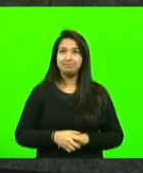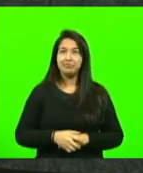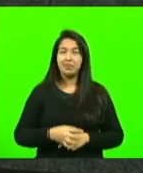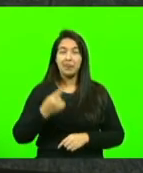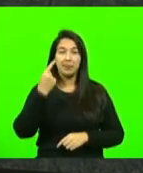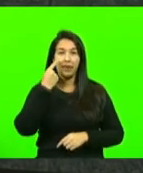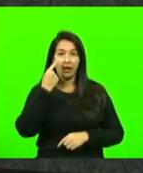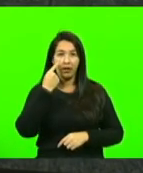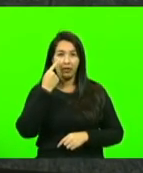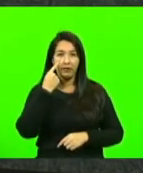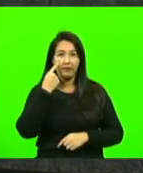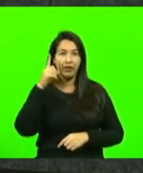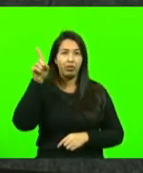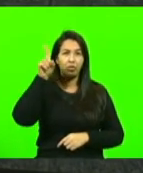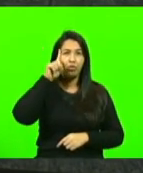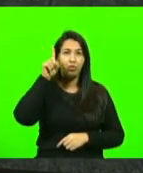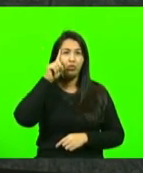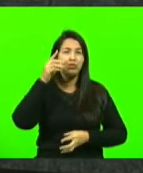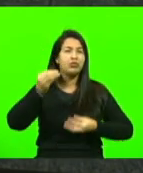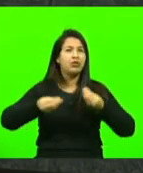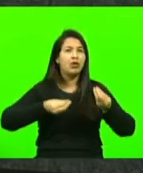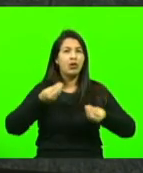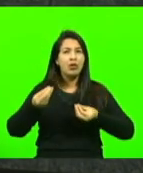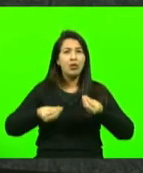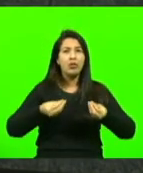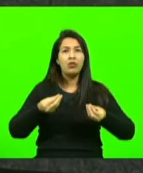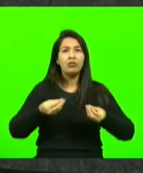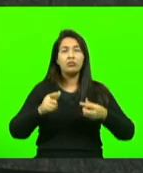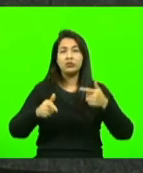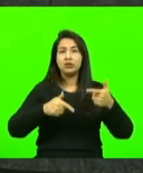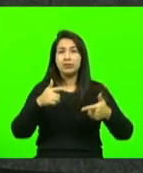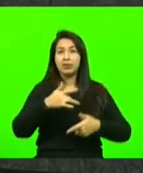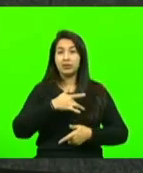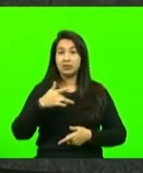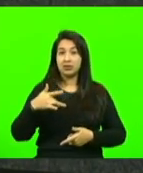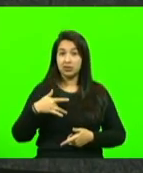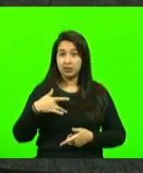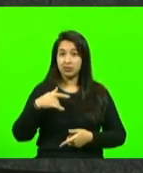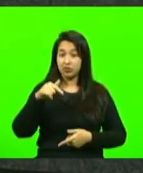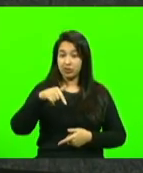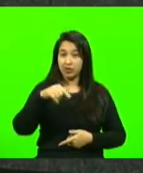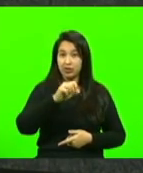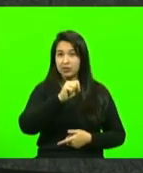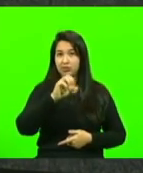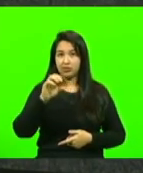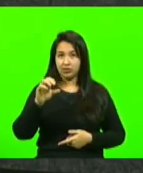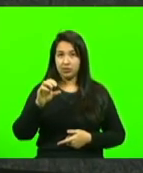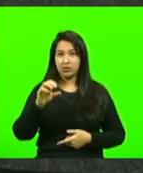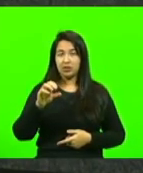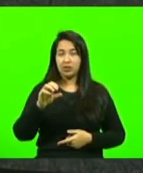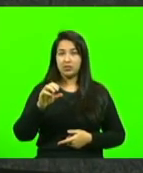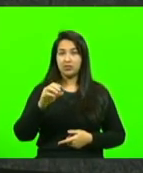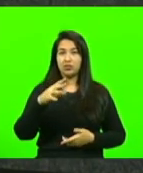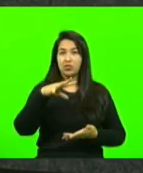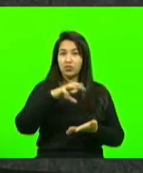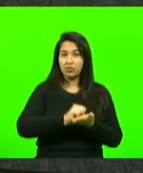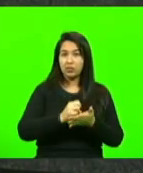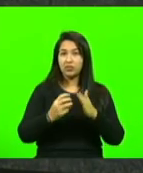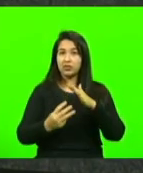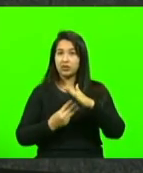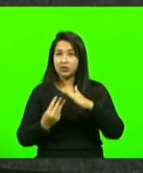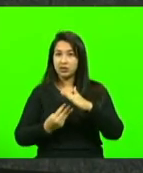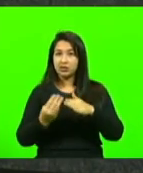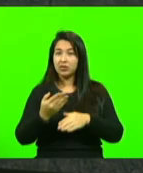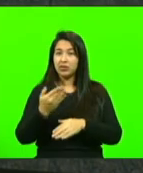na prática aí do dia a dia ao serviço de saúde oferecido aqui no estado onde a contrato de terceirização